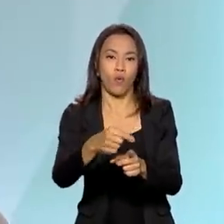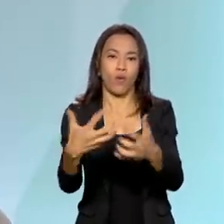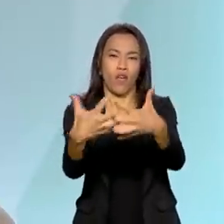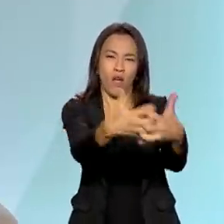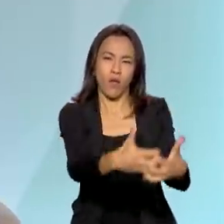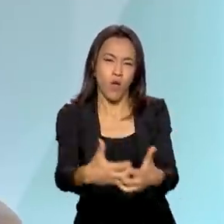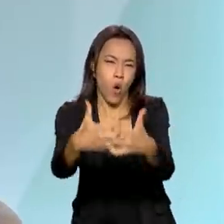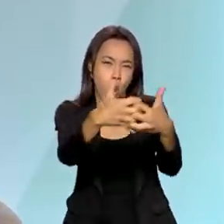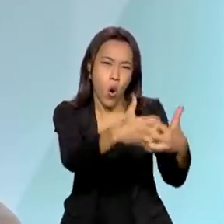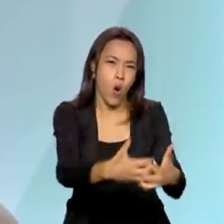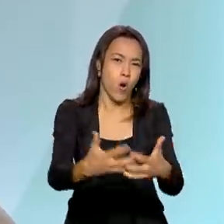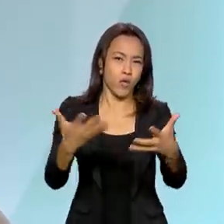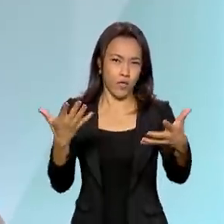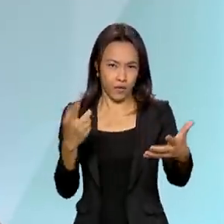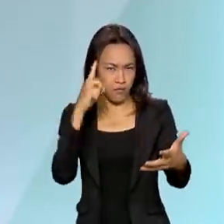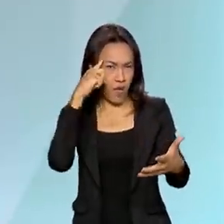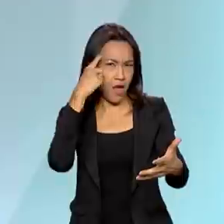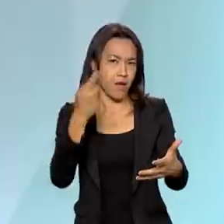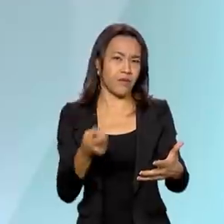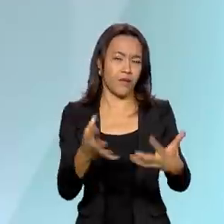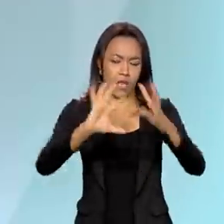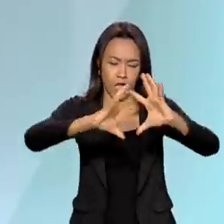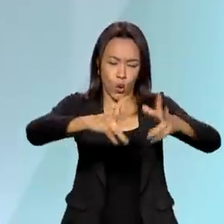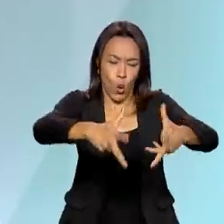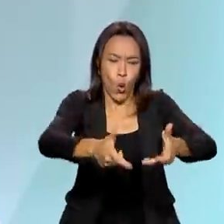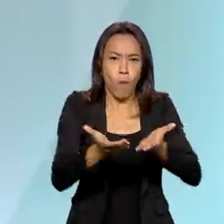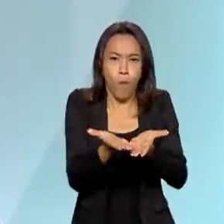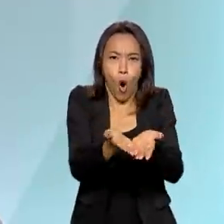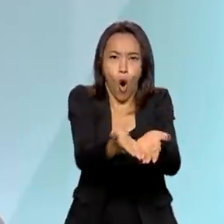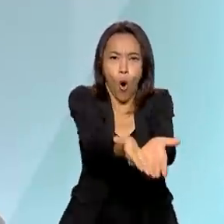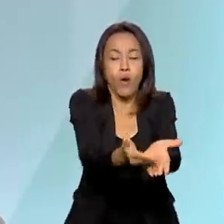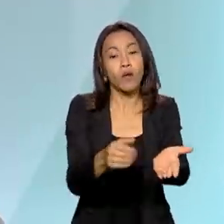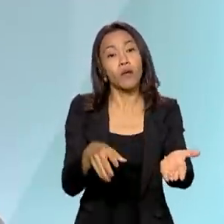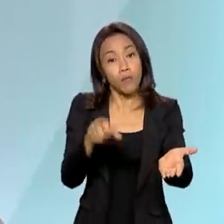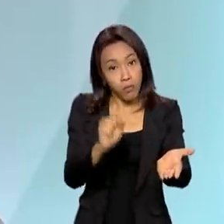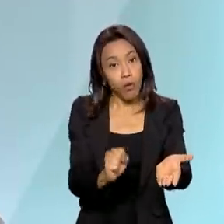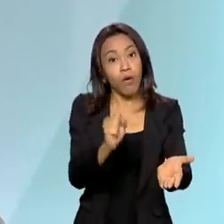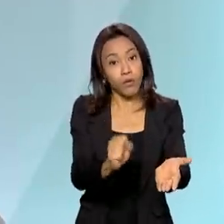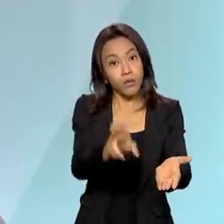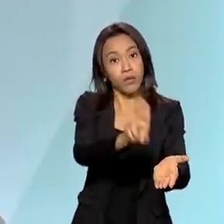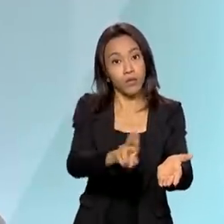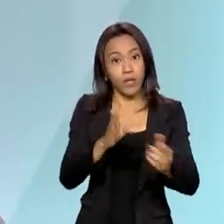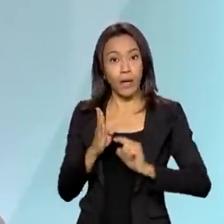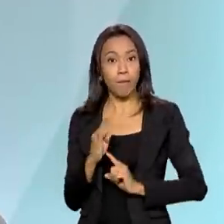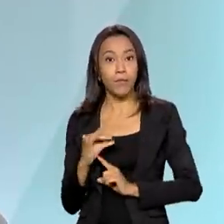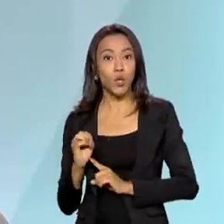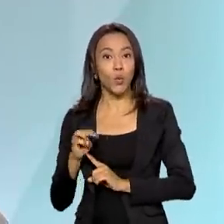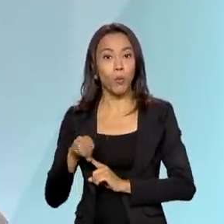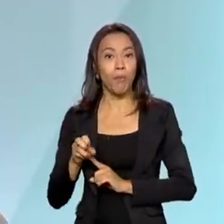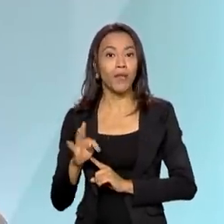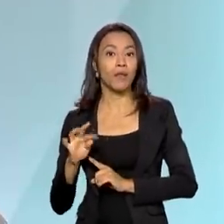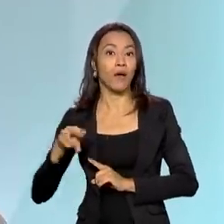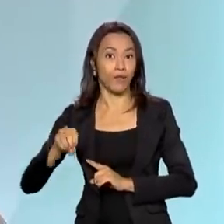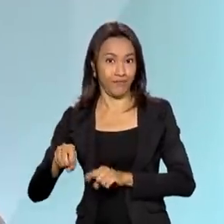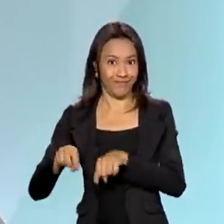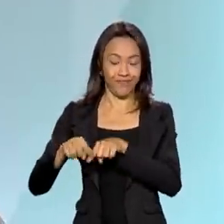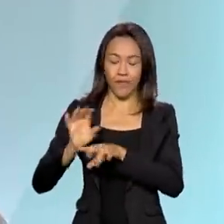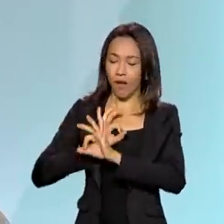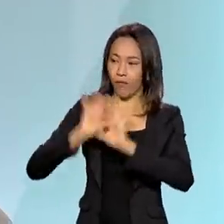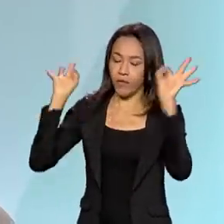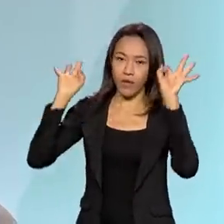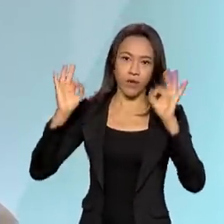Imagina caminhões, imagina tratores, embarcações que podem ser movidas a biometano. Isso é uma solução